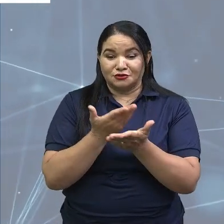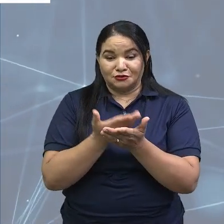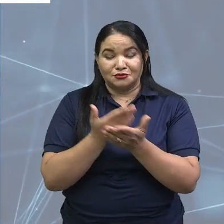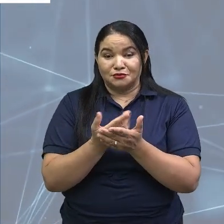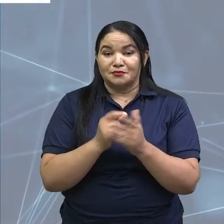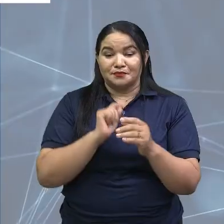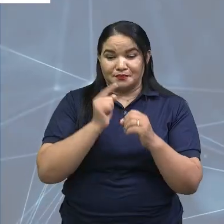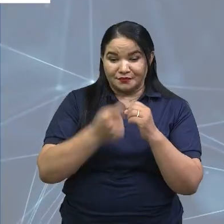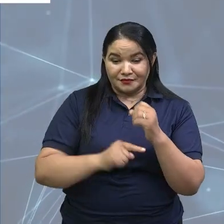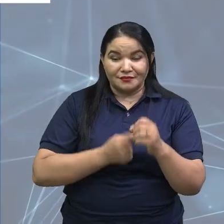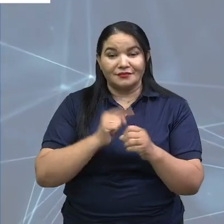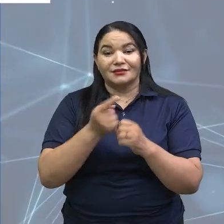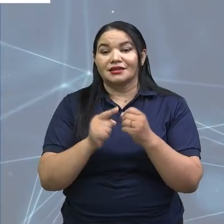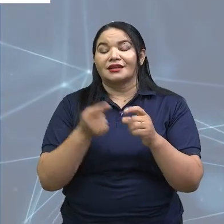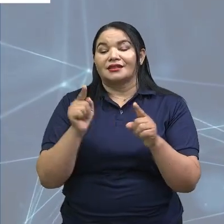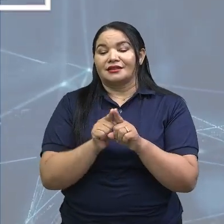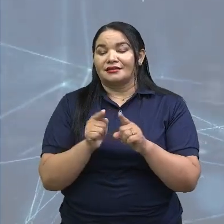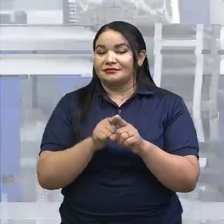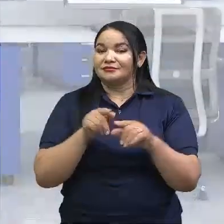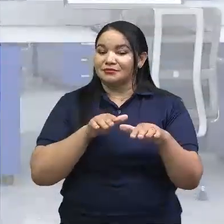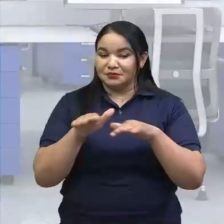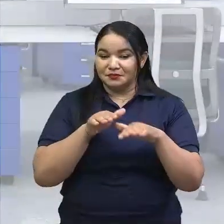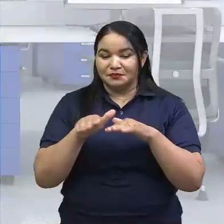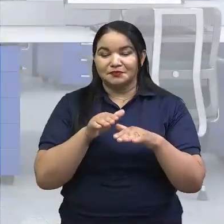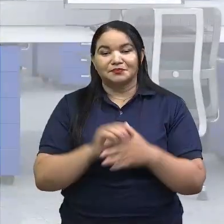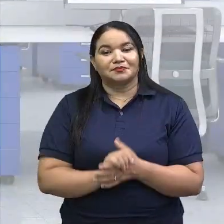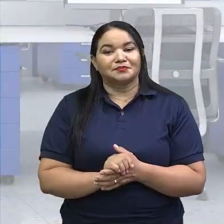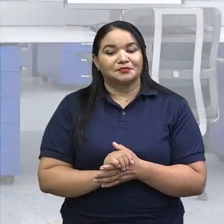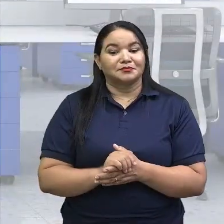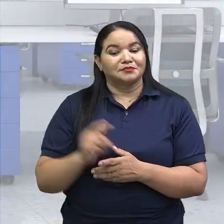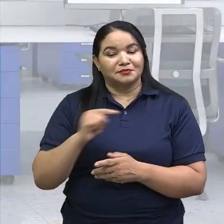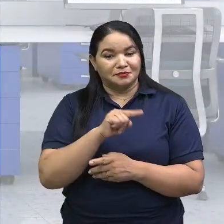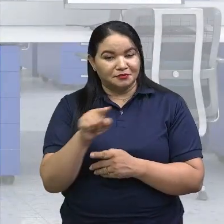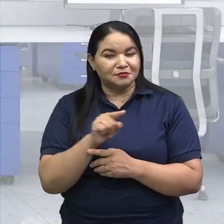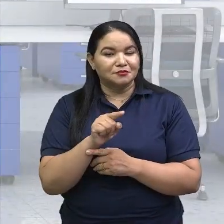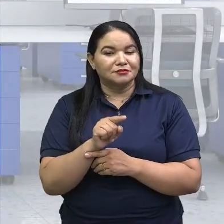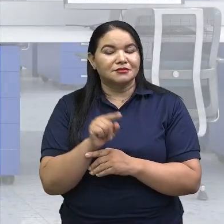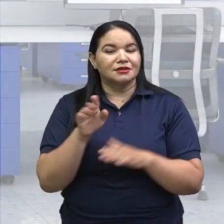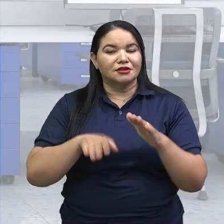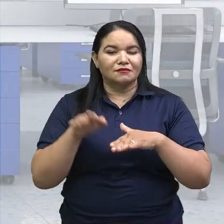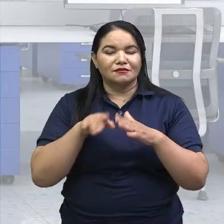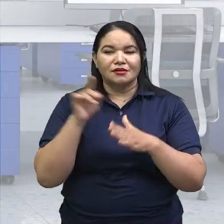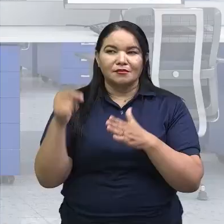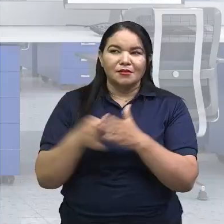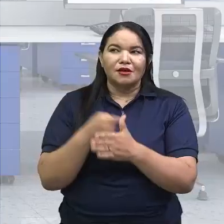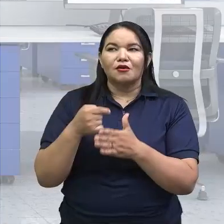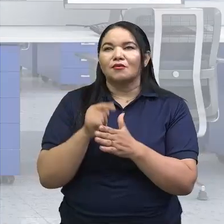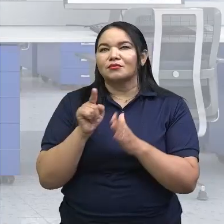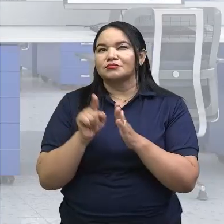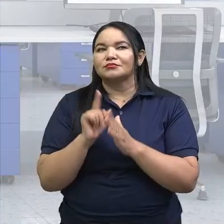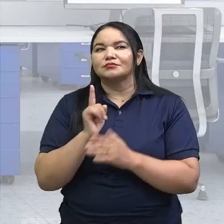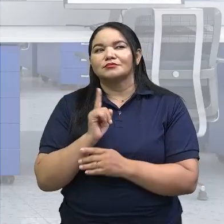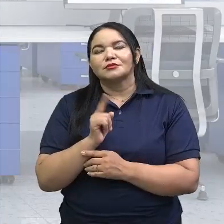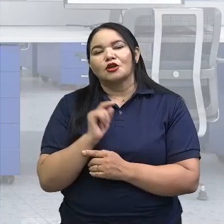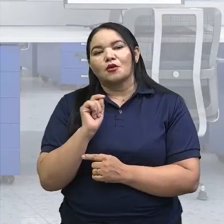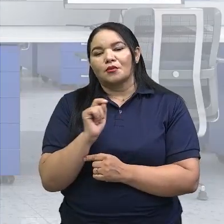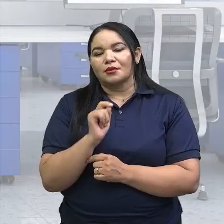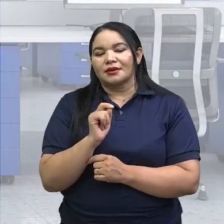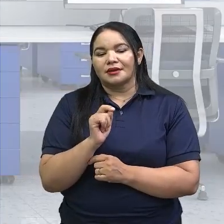ou elétrons em movimento. E você pode estar se perguntando: quais são